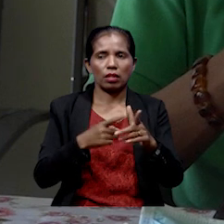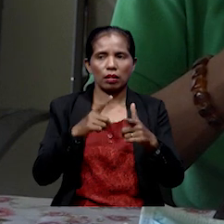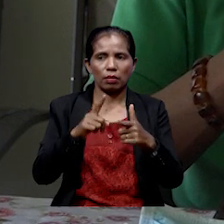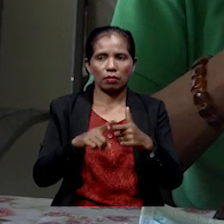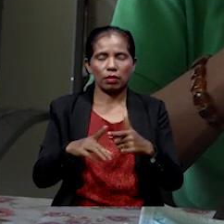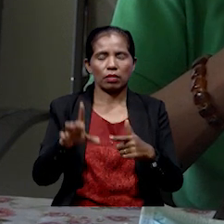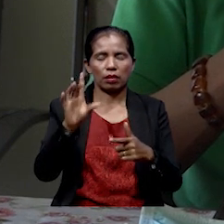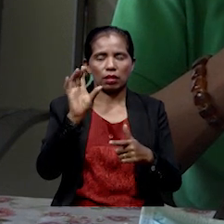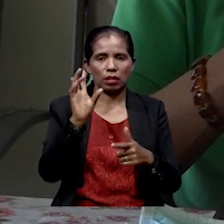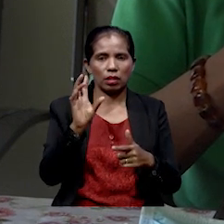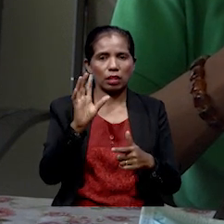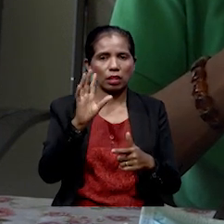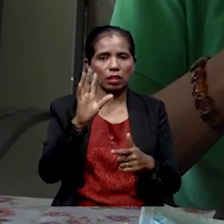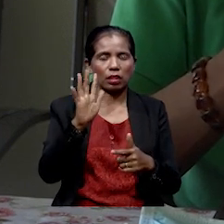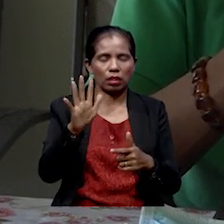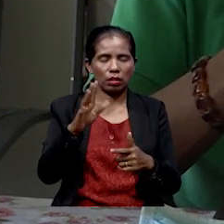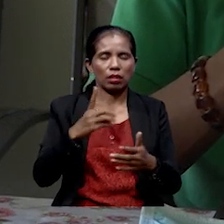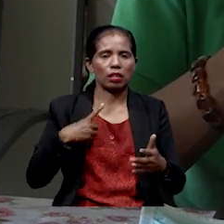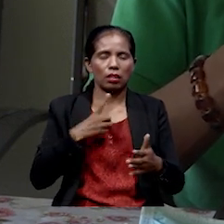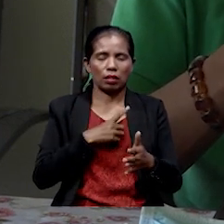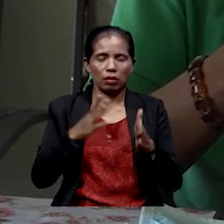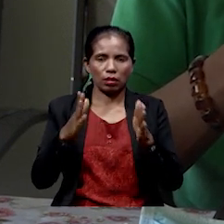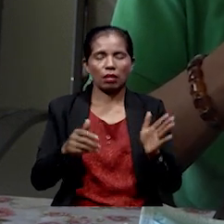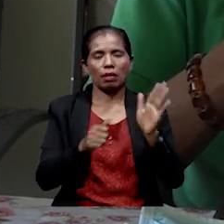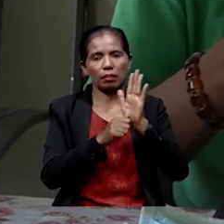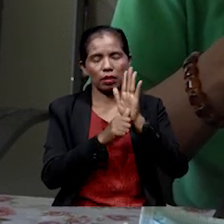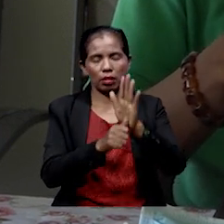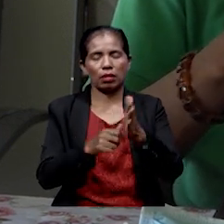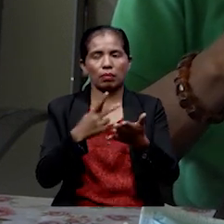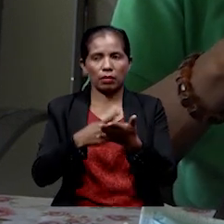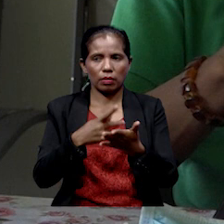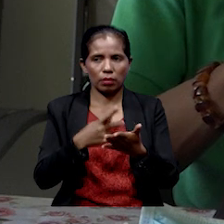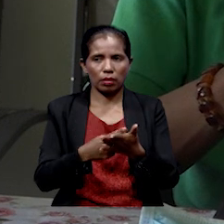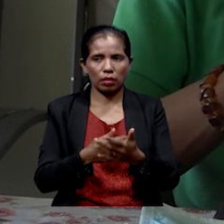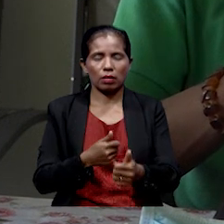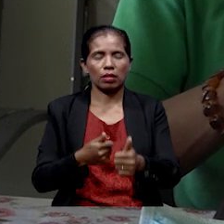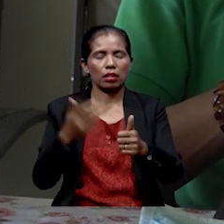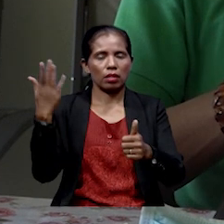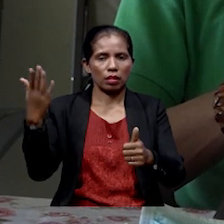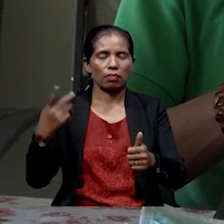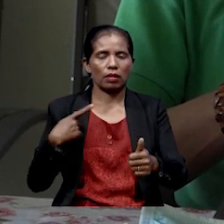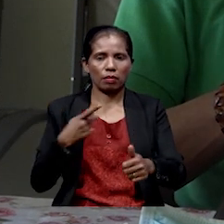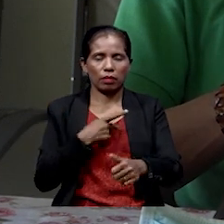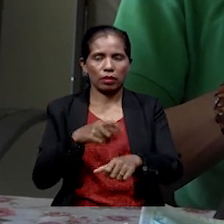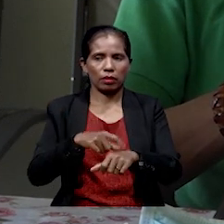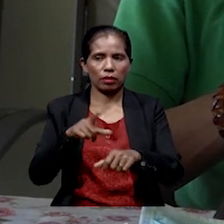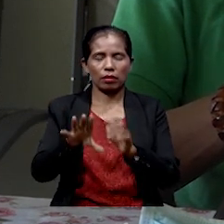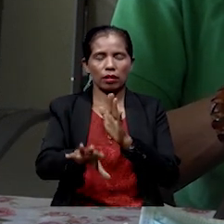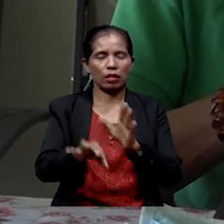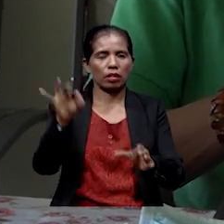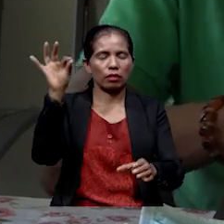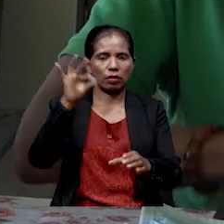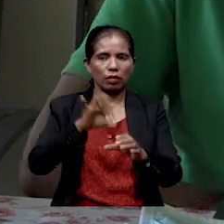quinto de deputados apresenta proposta ba plenária Parlamento União. Reta votação